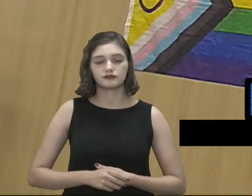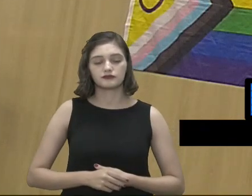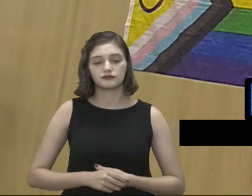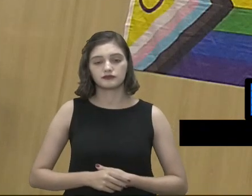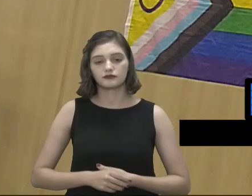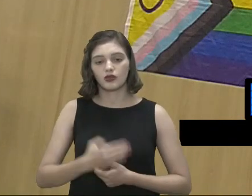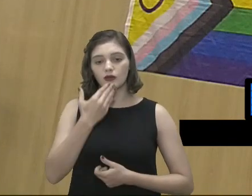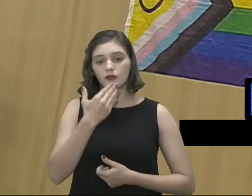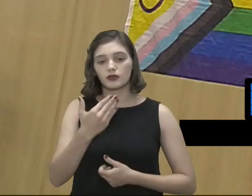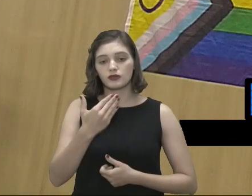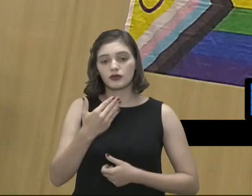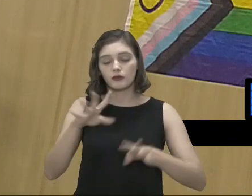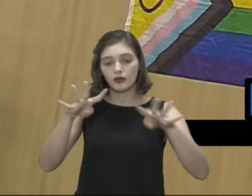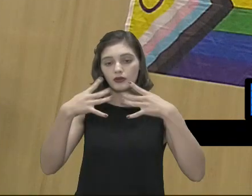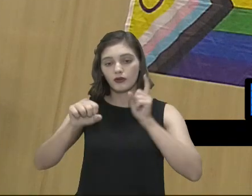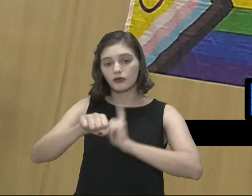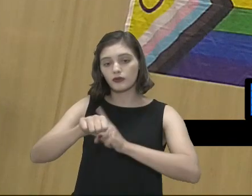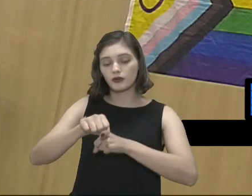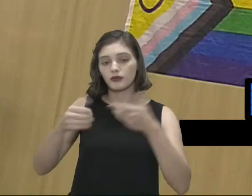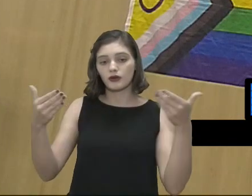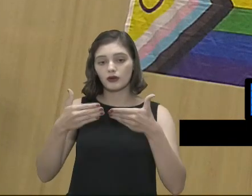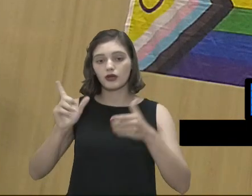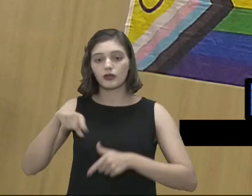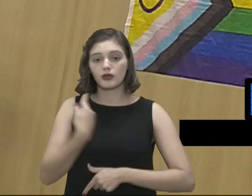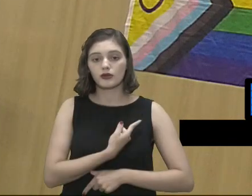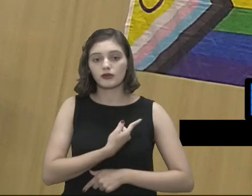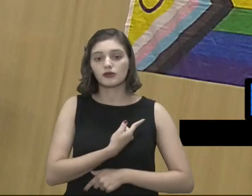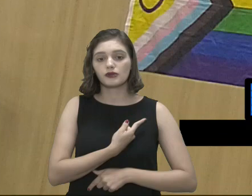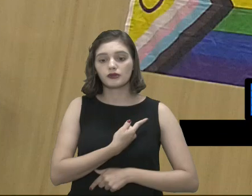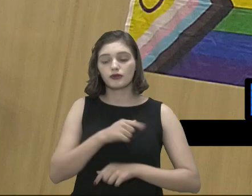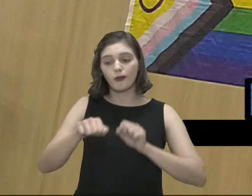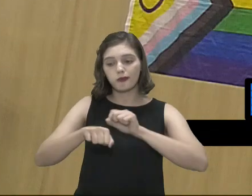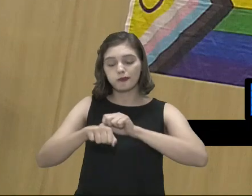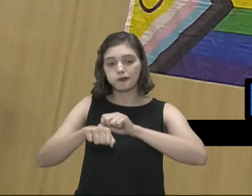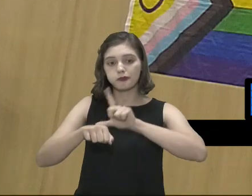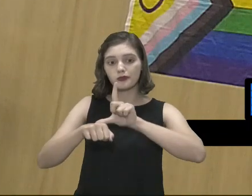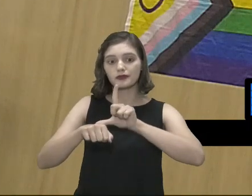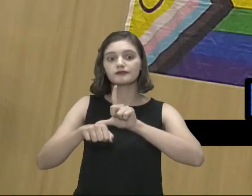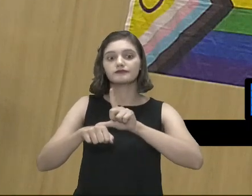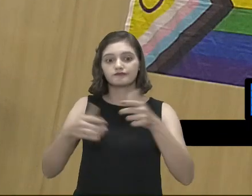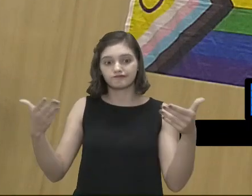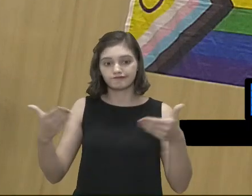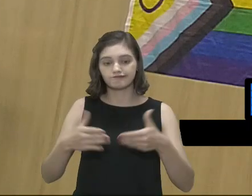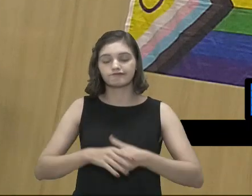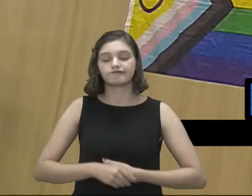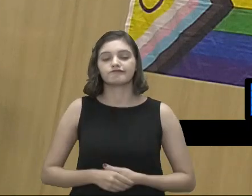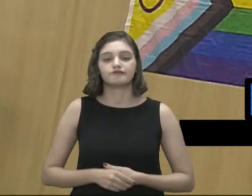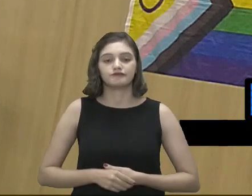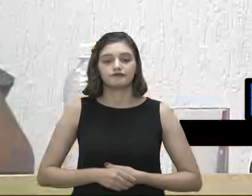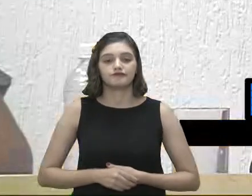Eu vou pedir só para se atentar ao tempo agora, porque a gente já extrapolou o tempo limite da audiência.